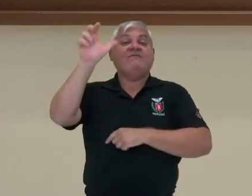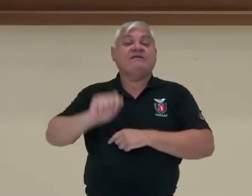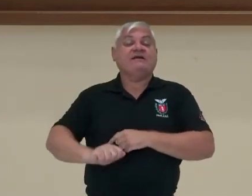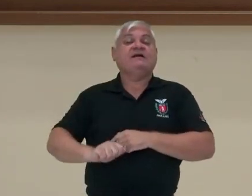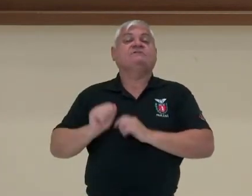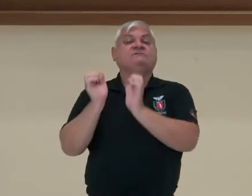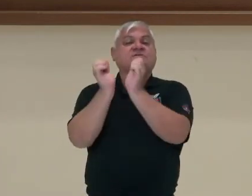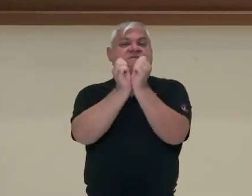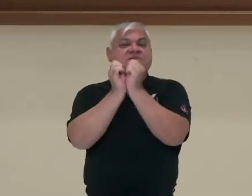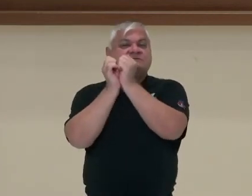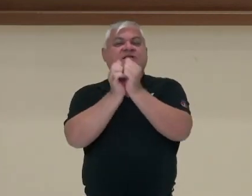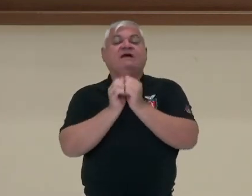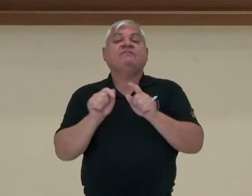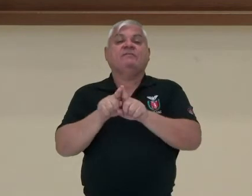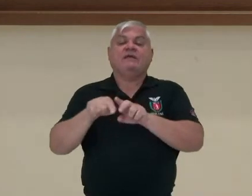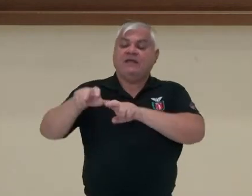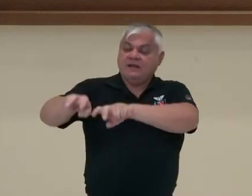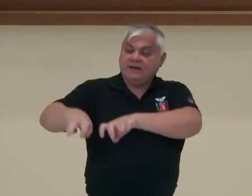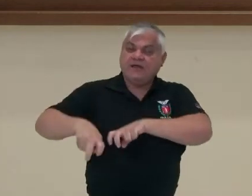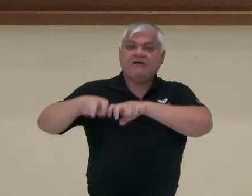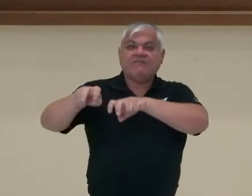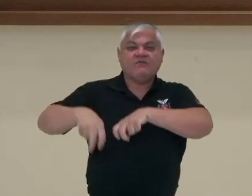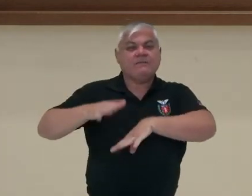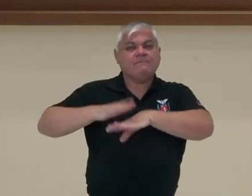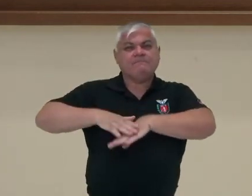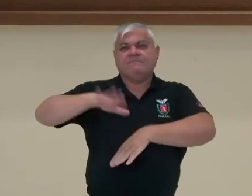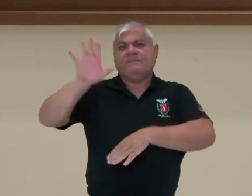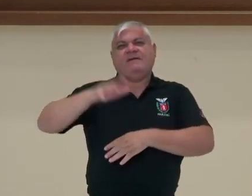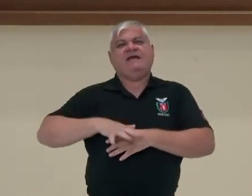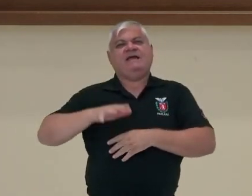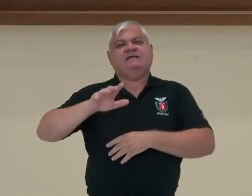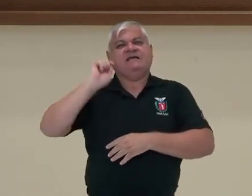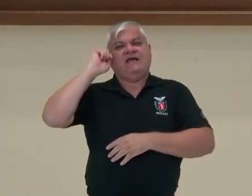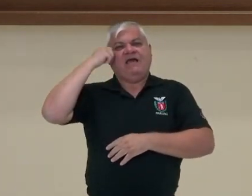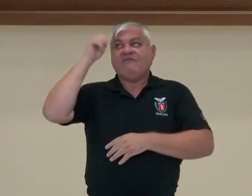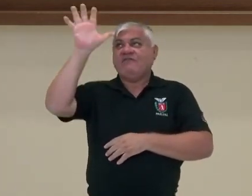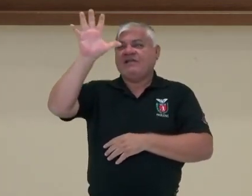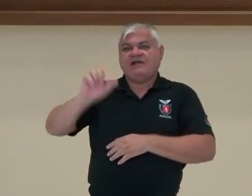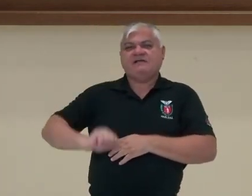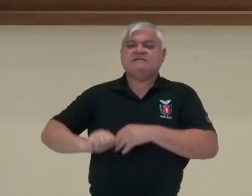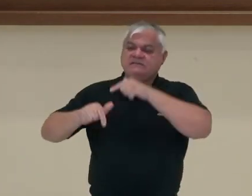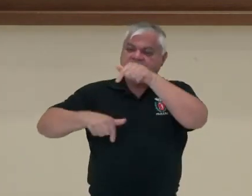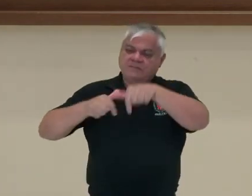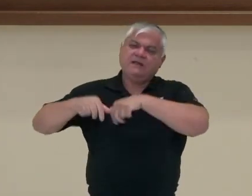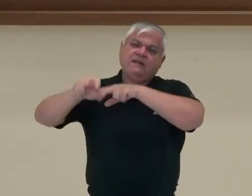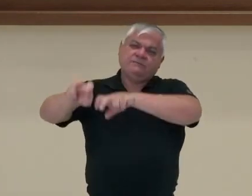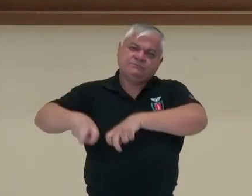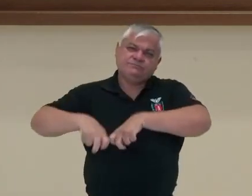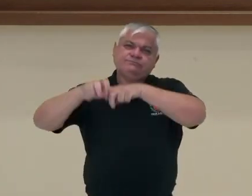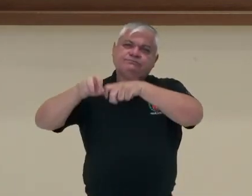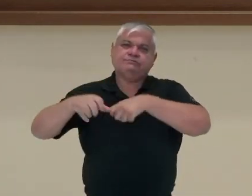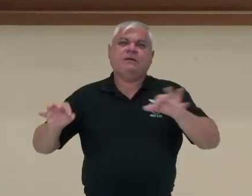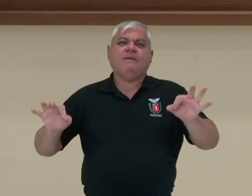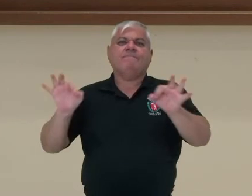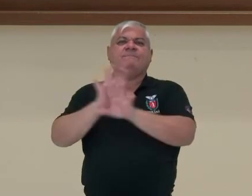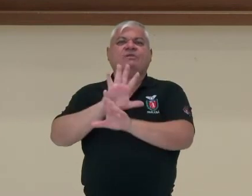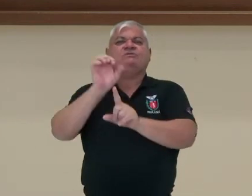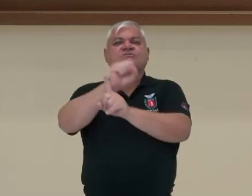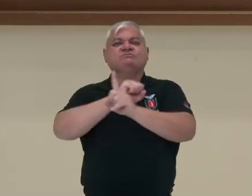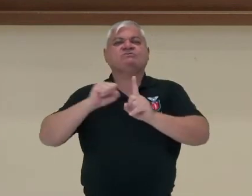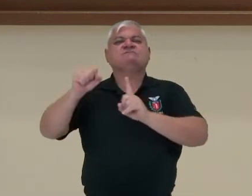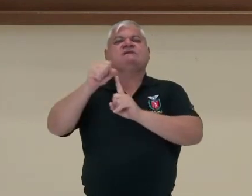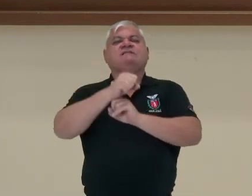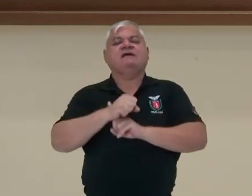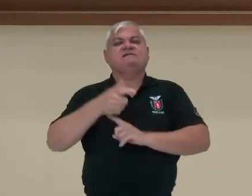nas lavouras era principalmente a mão de obra africana escravizada. Dessa forma estava composta então a sociedade